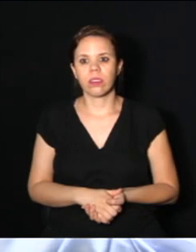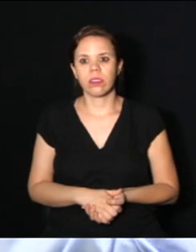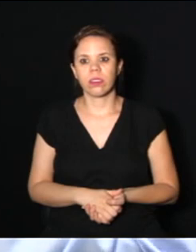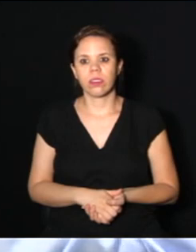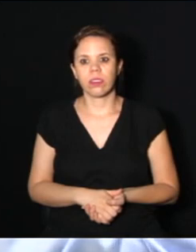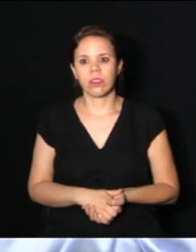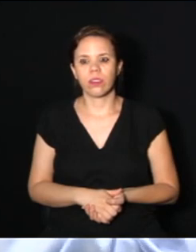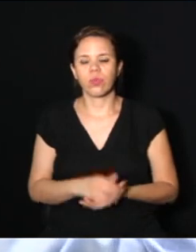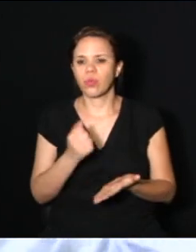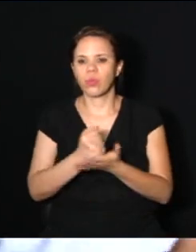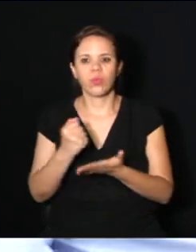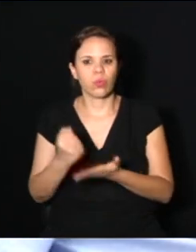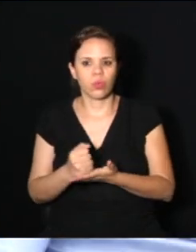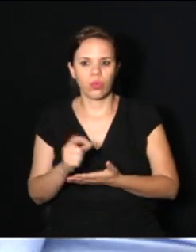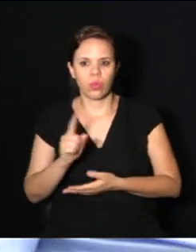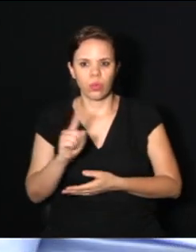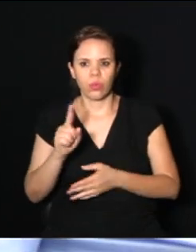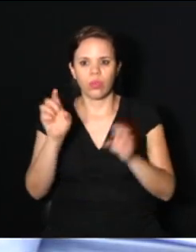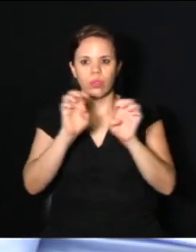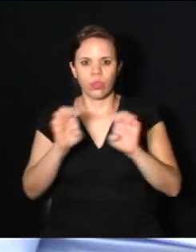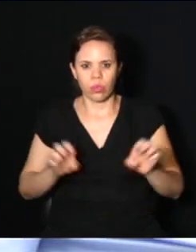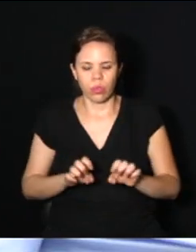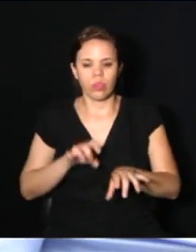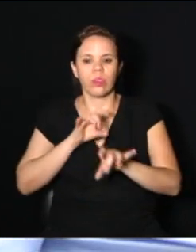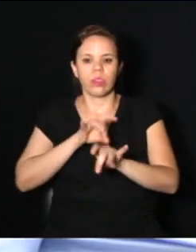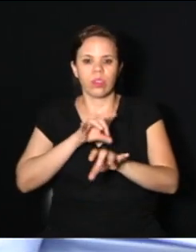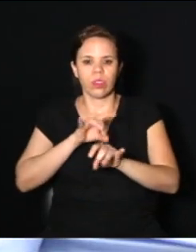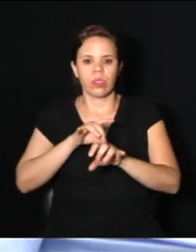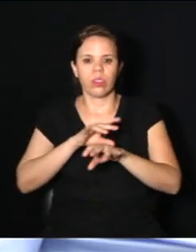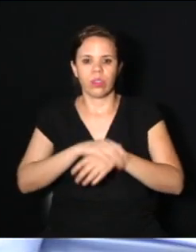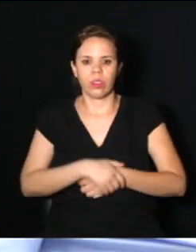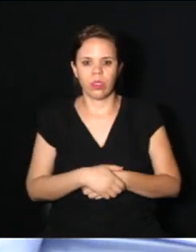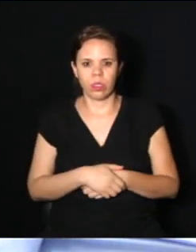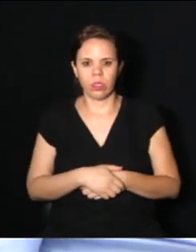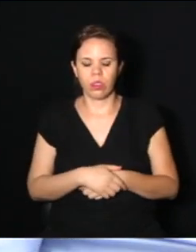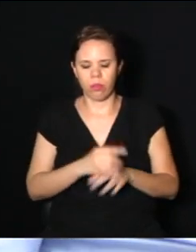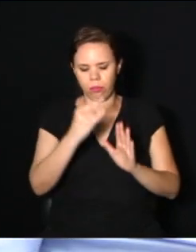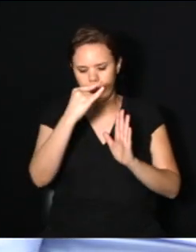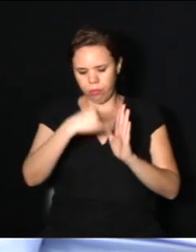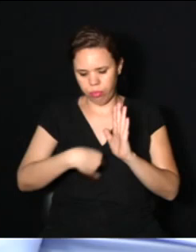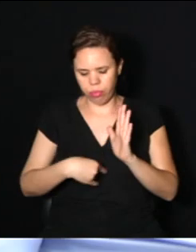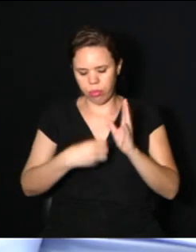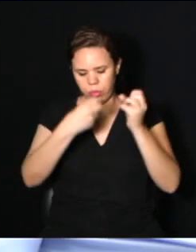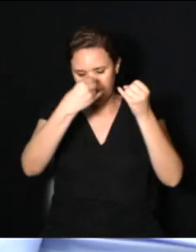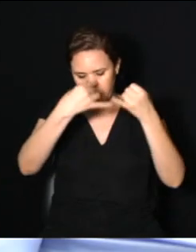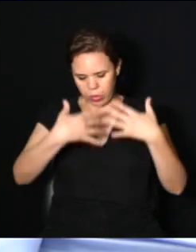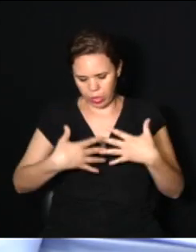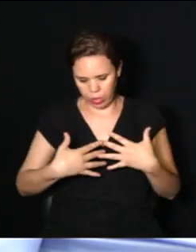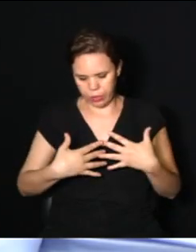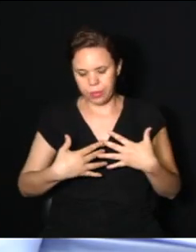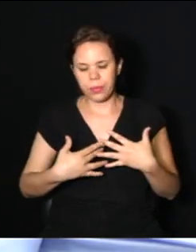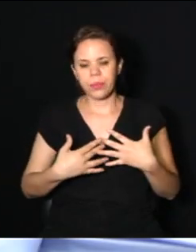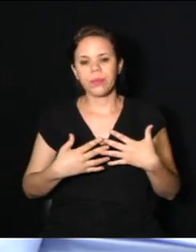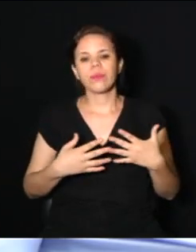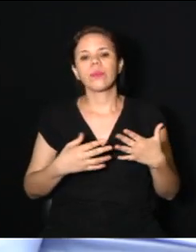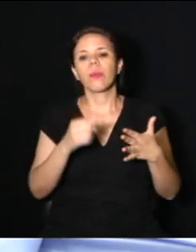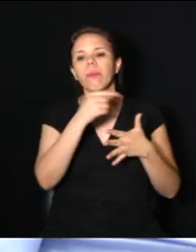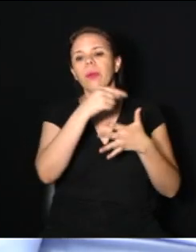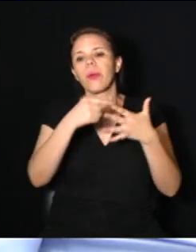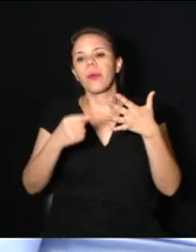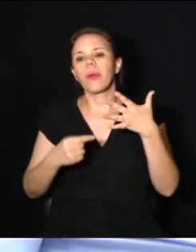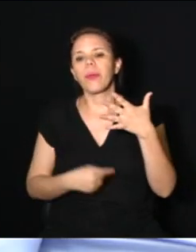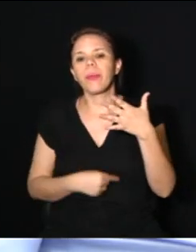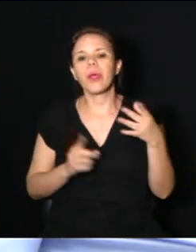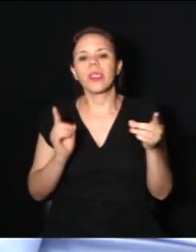Não é no contrato, é na estrutura técnica, na nota descritiva dos serviços que seria prestado,